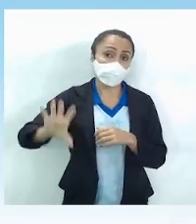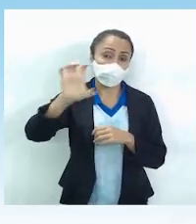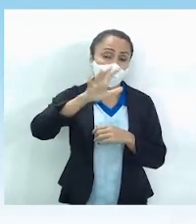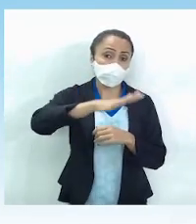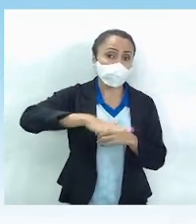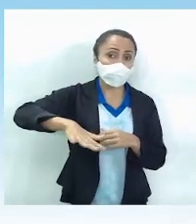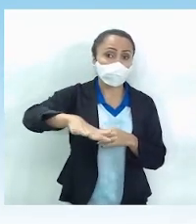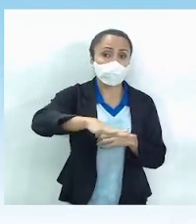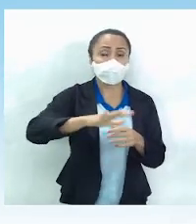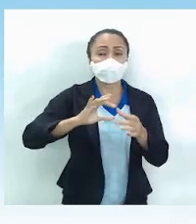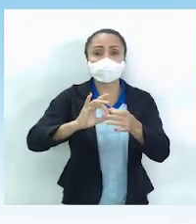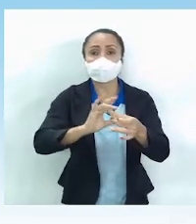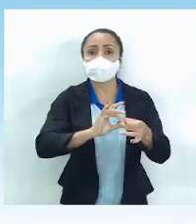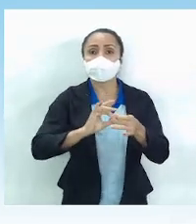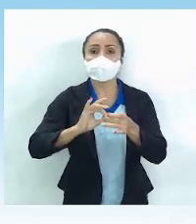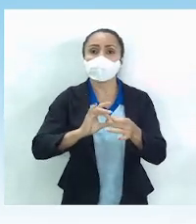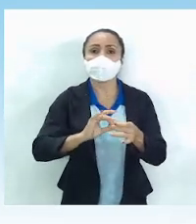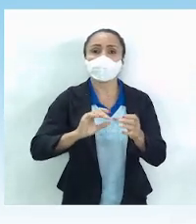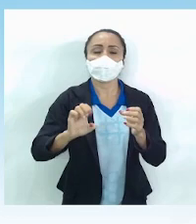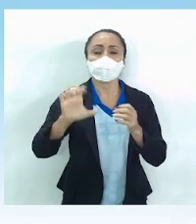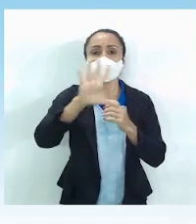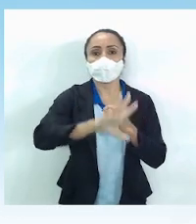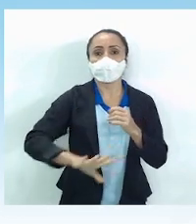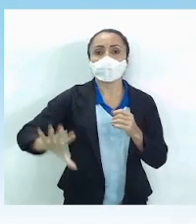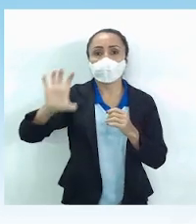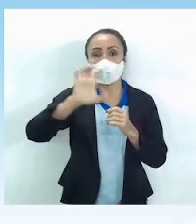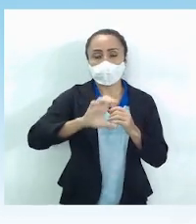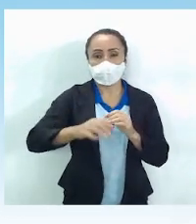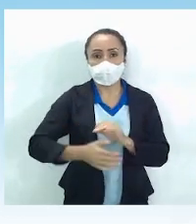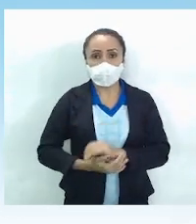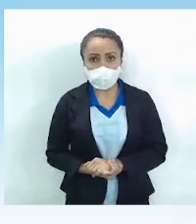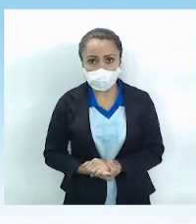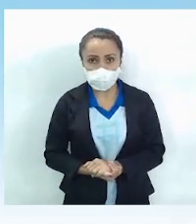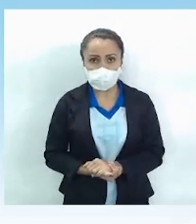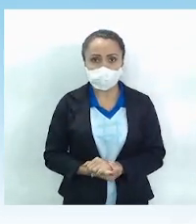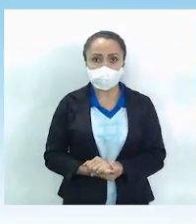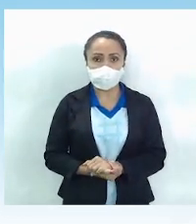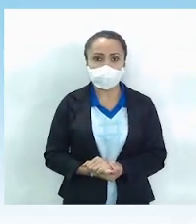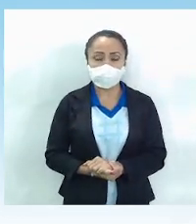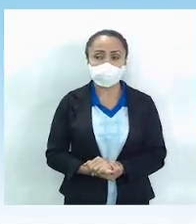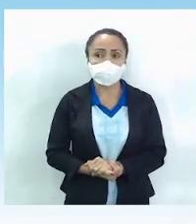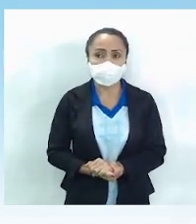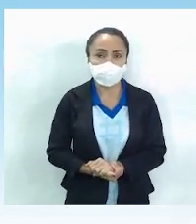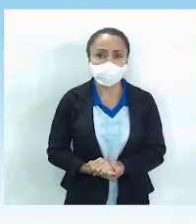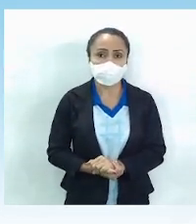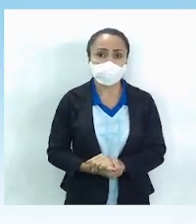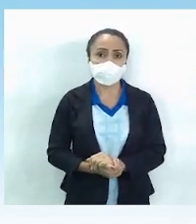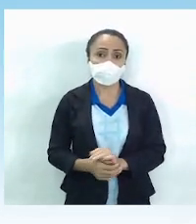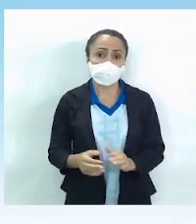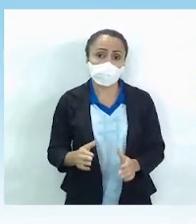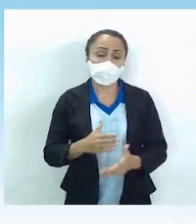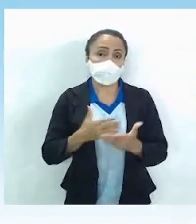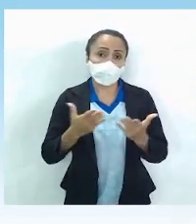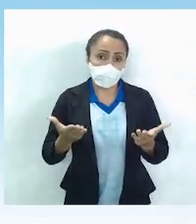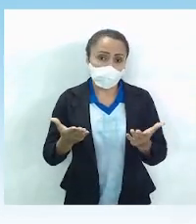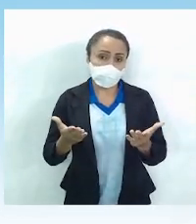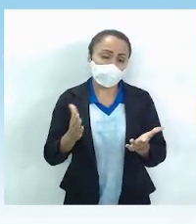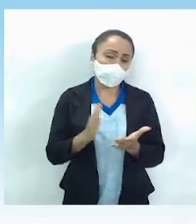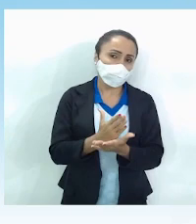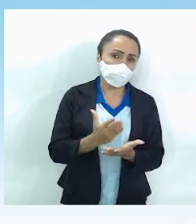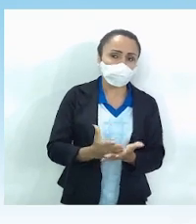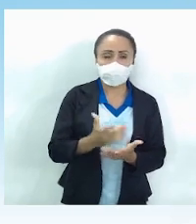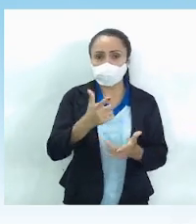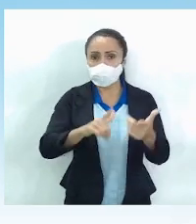na questão da União Europeia, né? Então, a União Europeia, desculpe, ele se difere de alguns